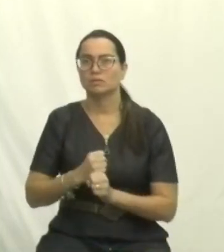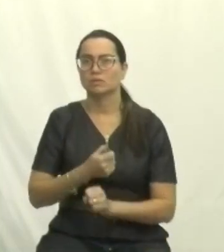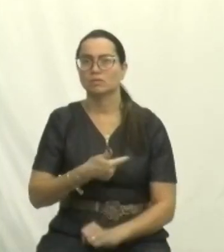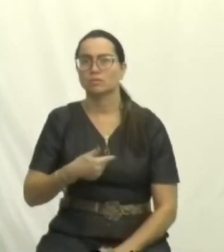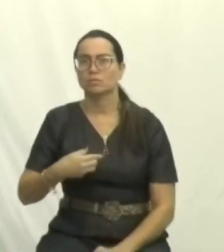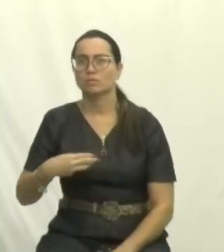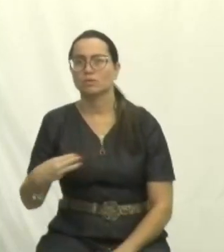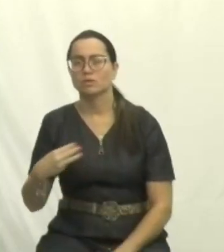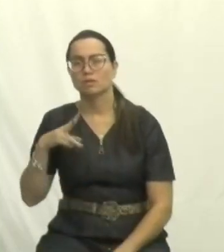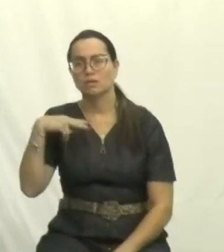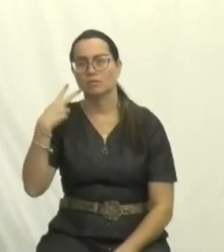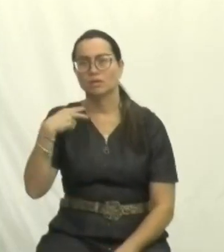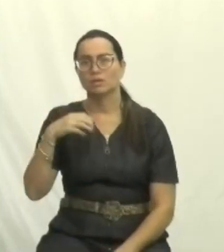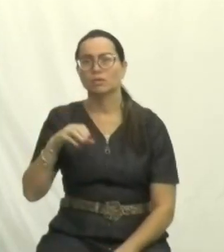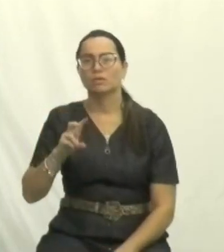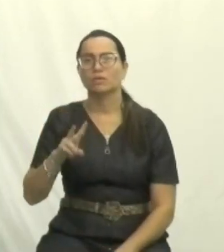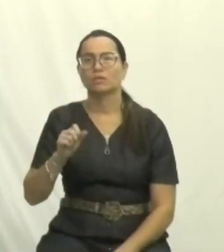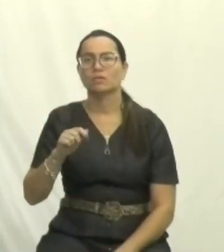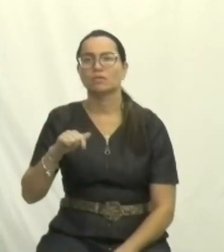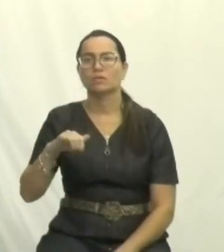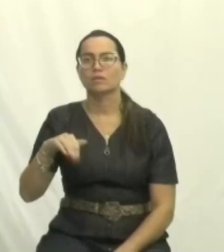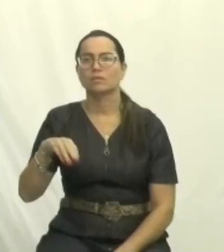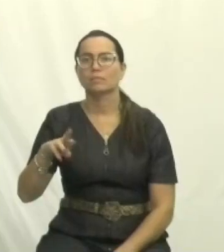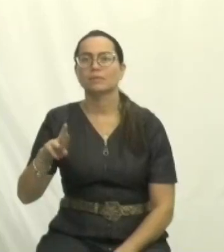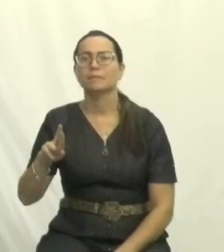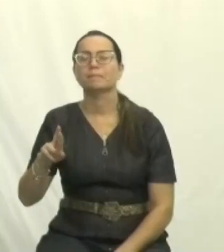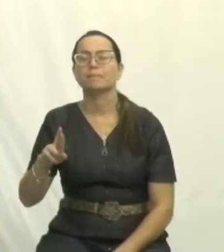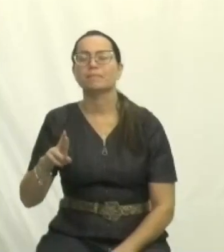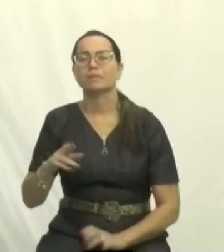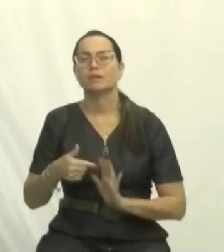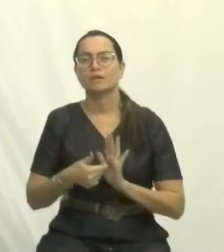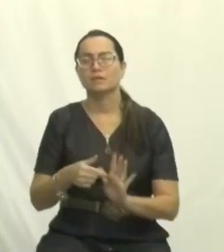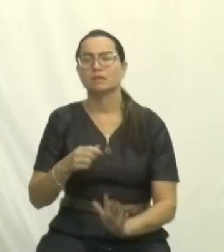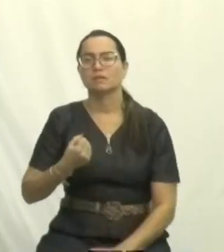94 e 95/2023, de autoria do vereador Valmir D'Agostinho. Indicação número